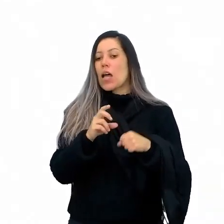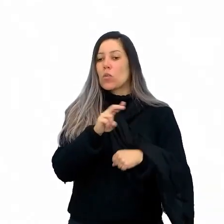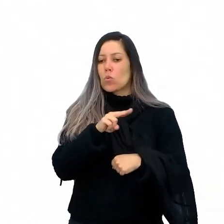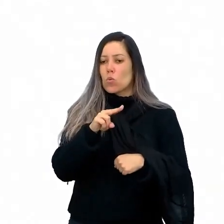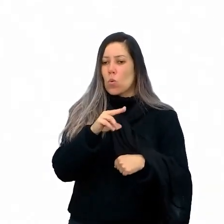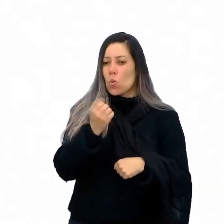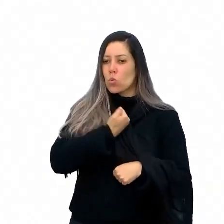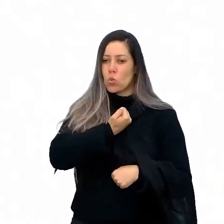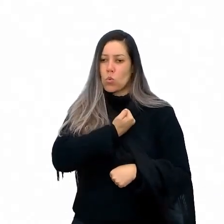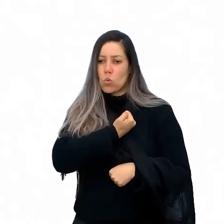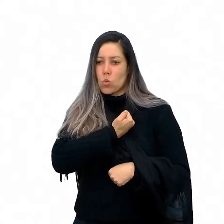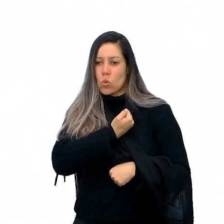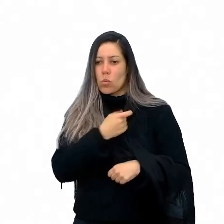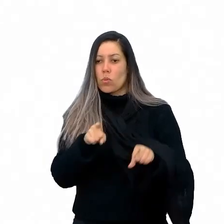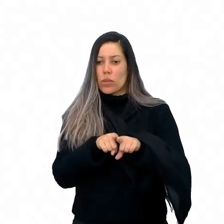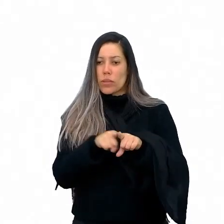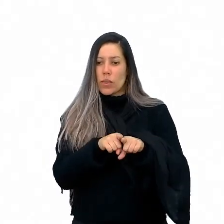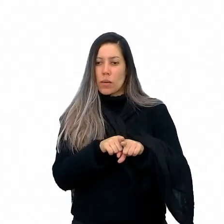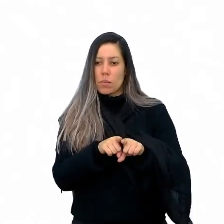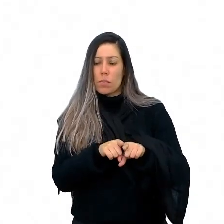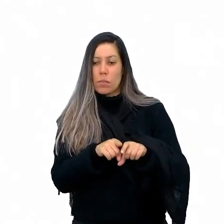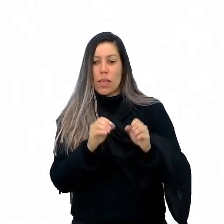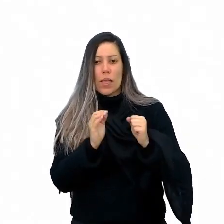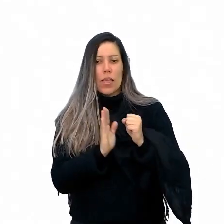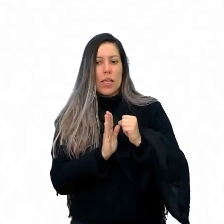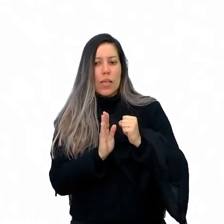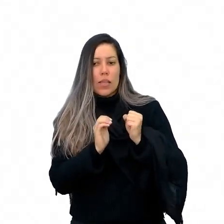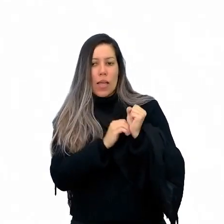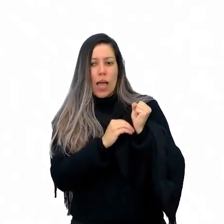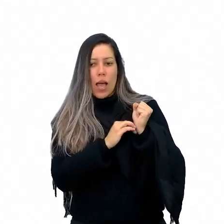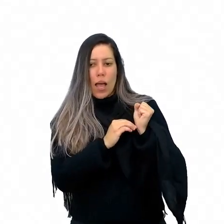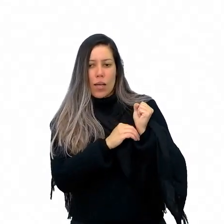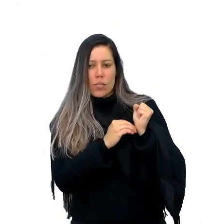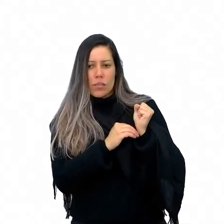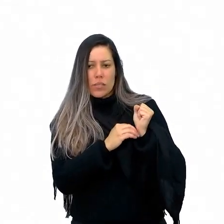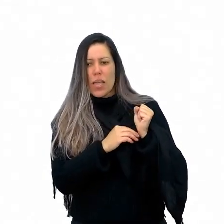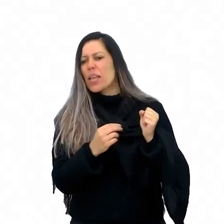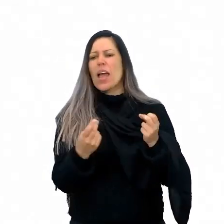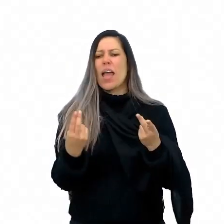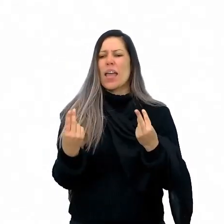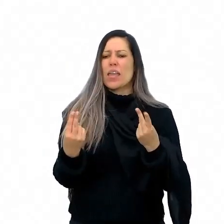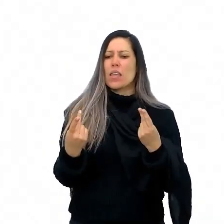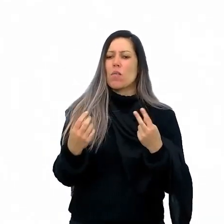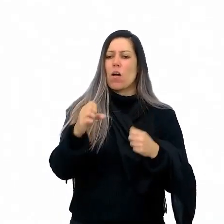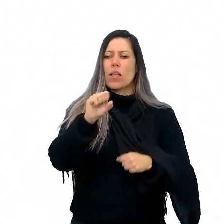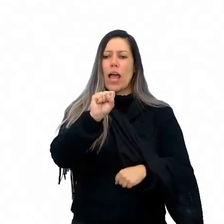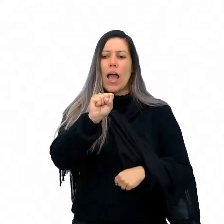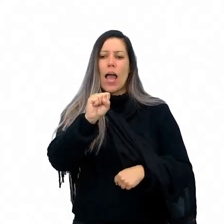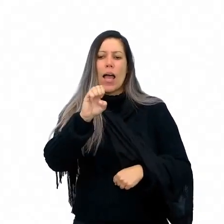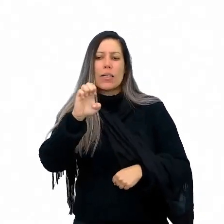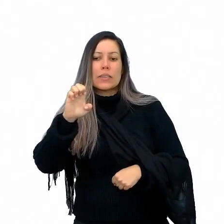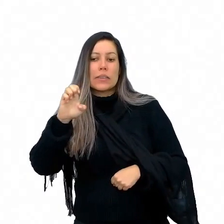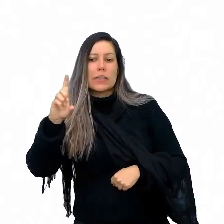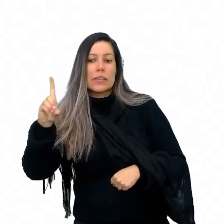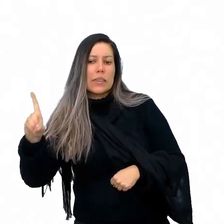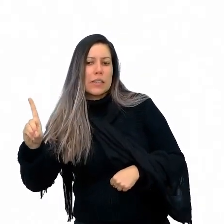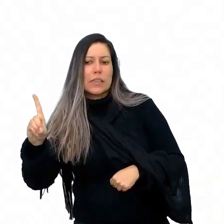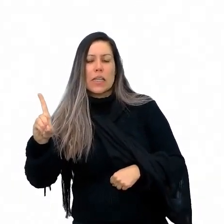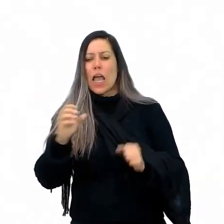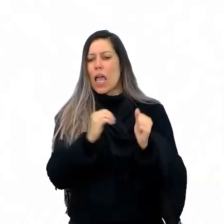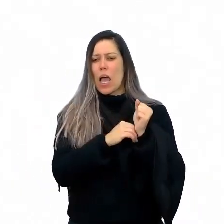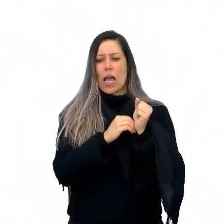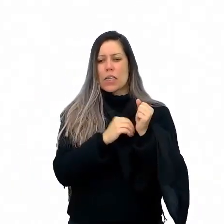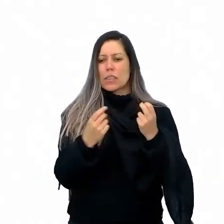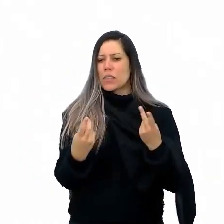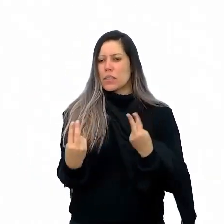bom lembrar que é o mesmo da Secretaria Escolar Digital, então eu acredito que é algo que está disponível na